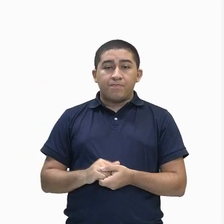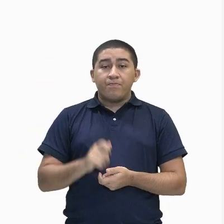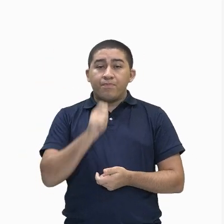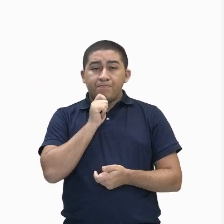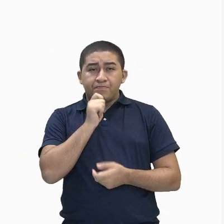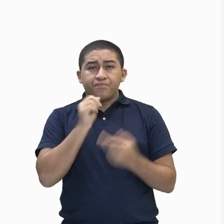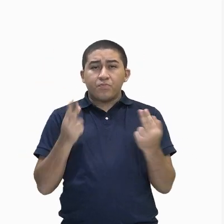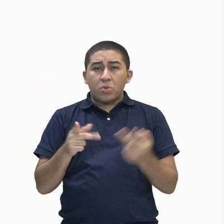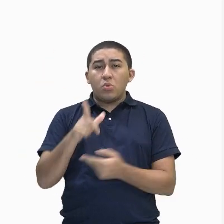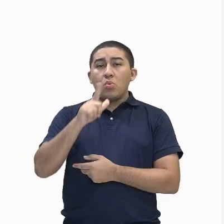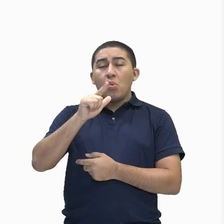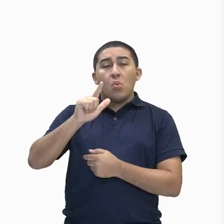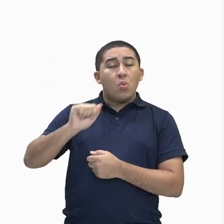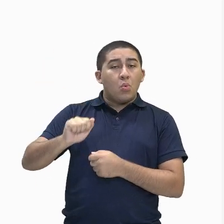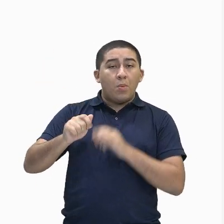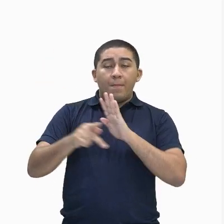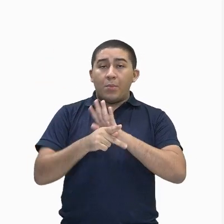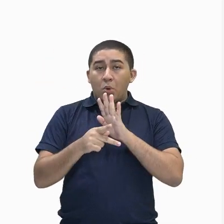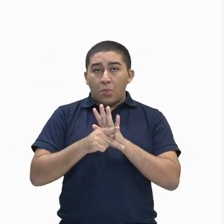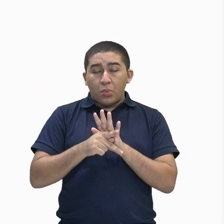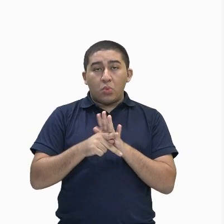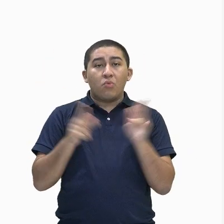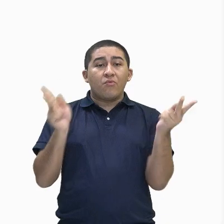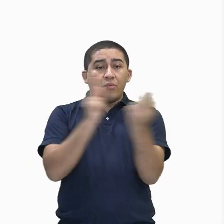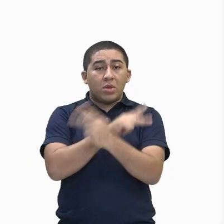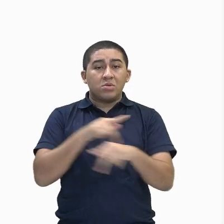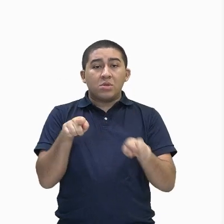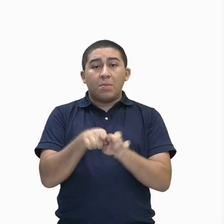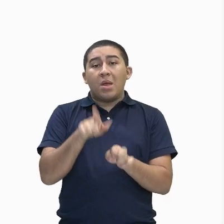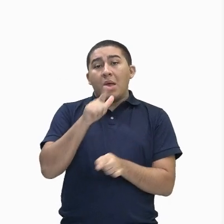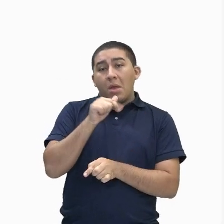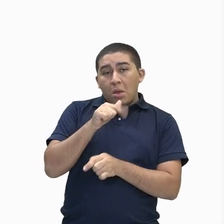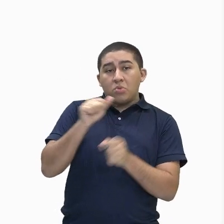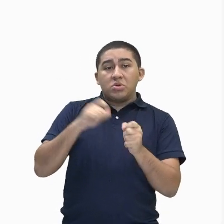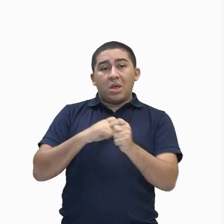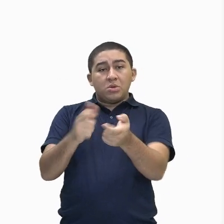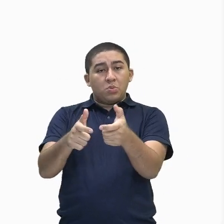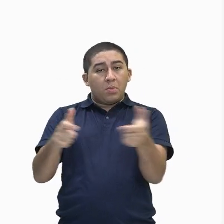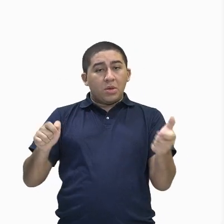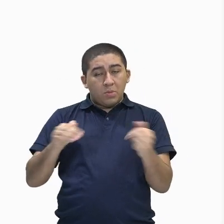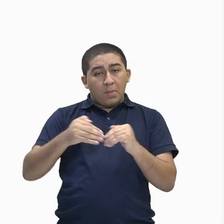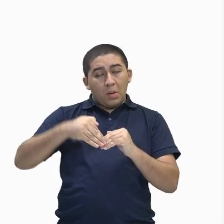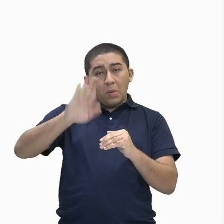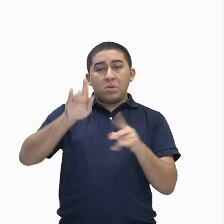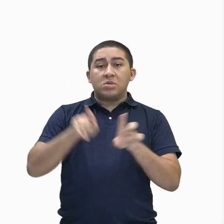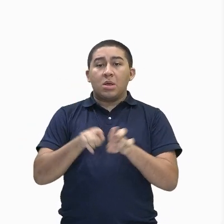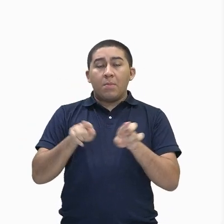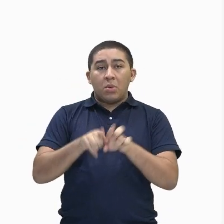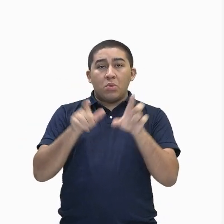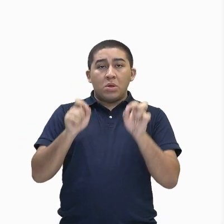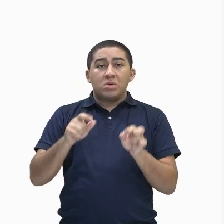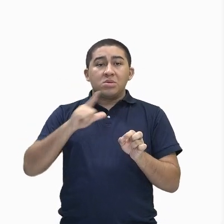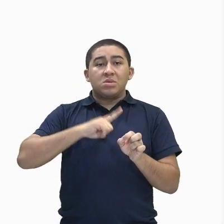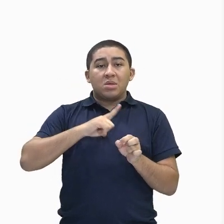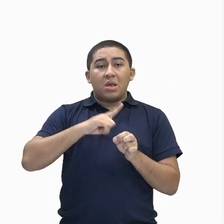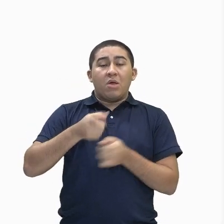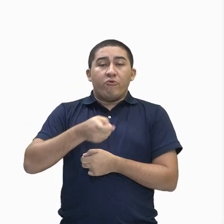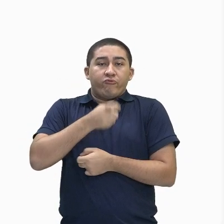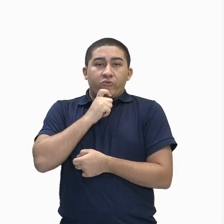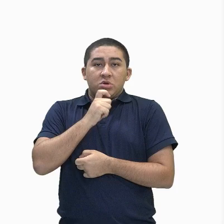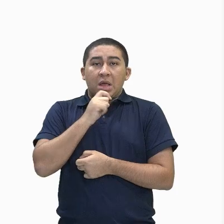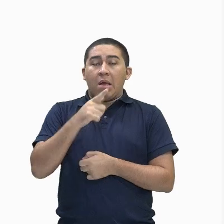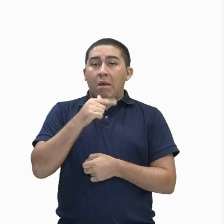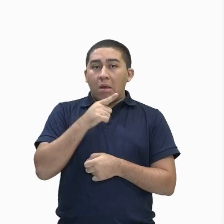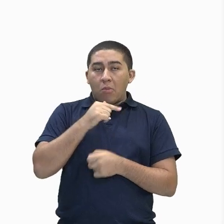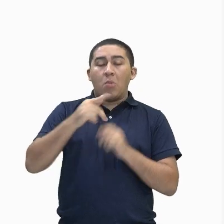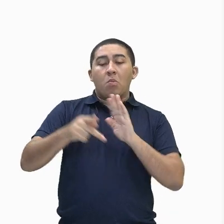como no ar, a água mais quente dos trópicos se expande e flutua sobre a água mais fria dos